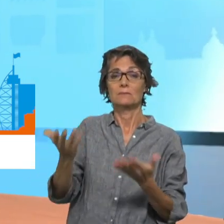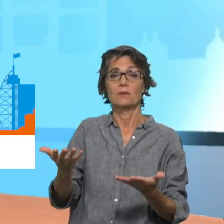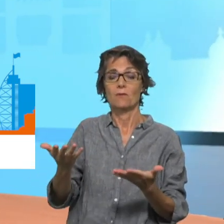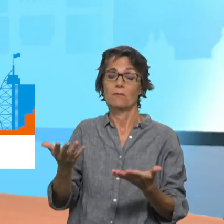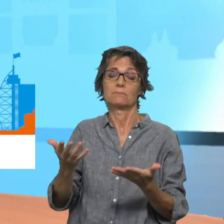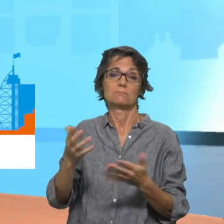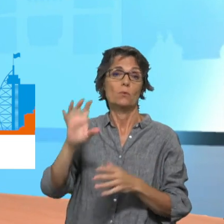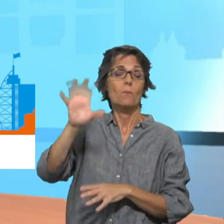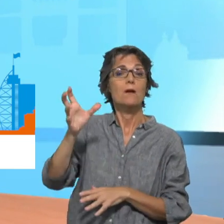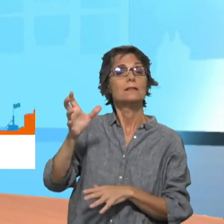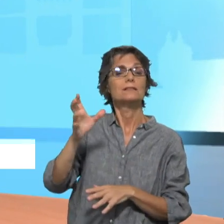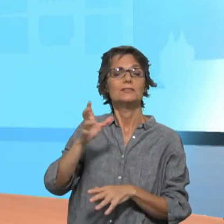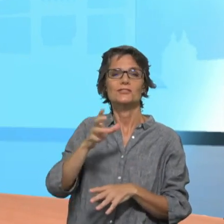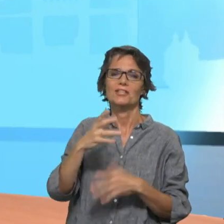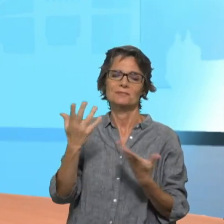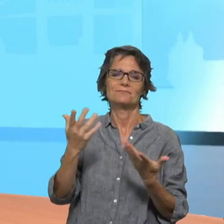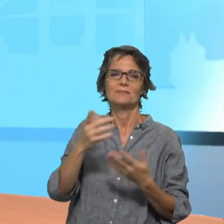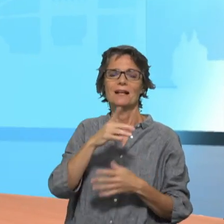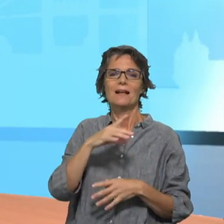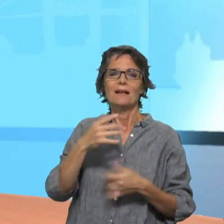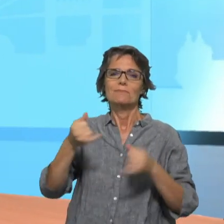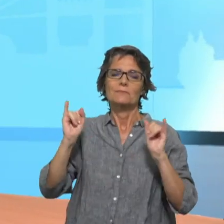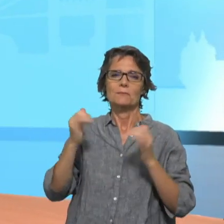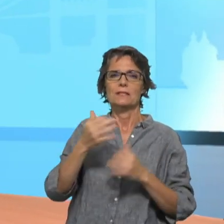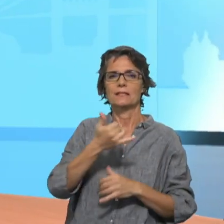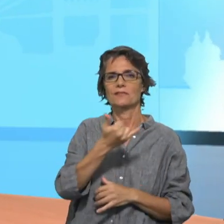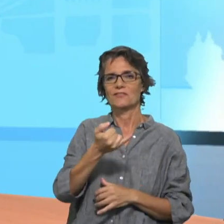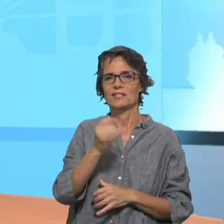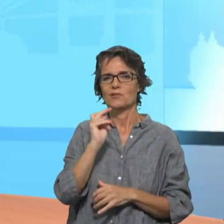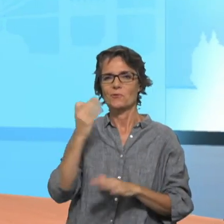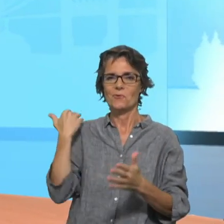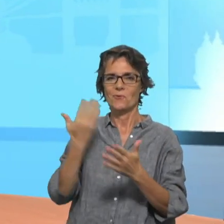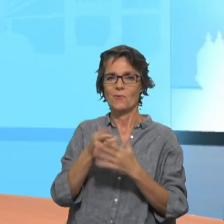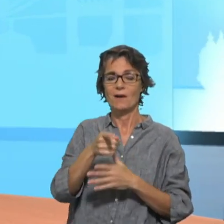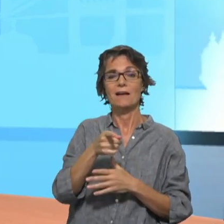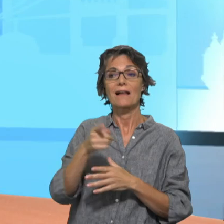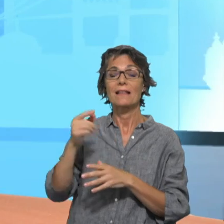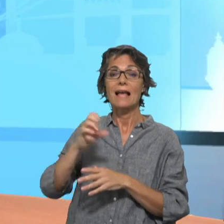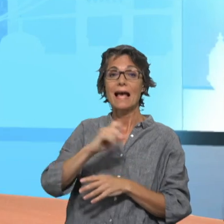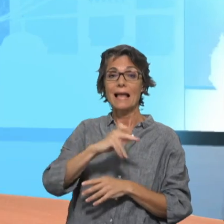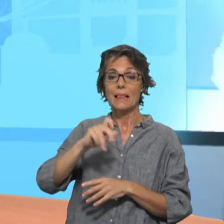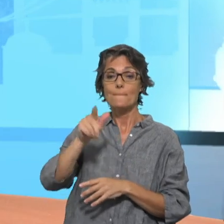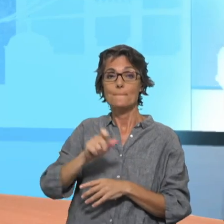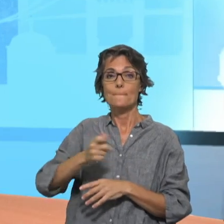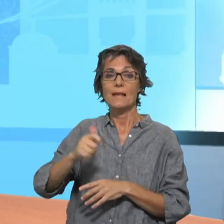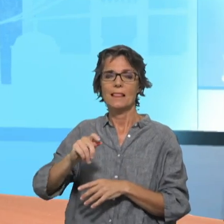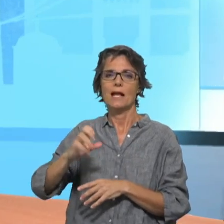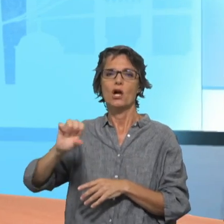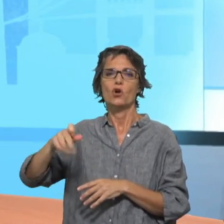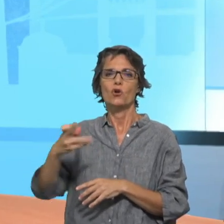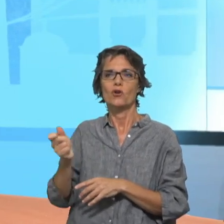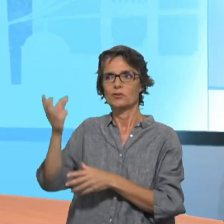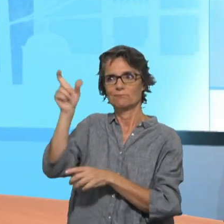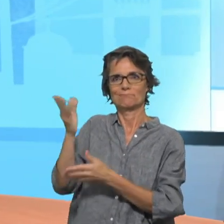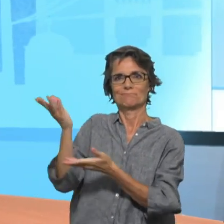de independência. Anabela Góes, jornalista da Renascença, acompanhou o nascimento deste país e está hoje connosco para analisar a